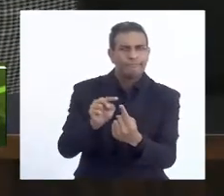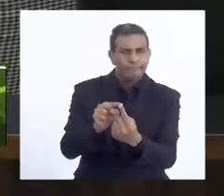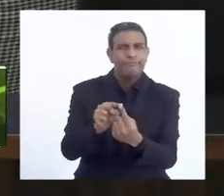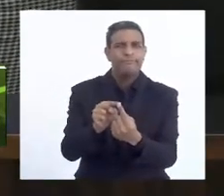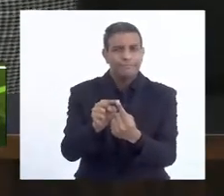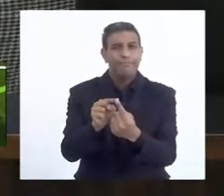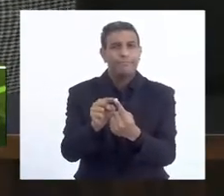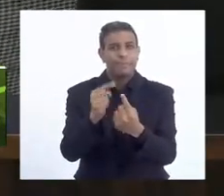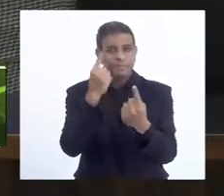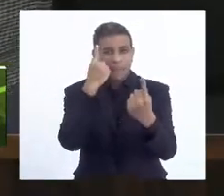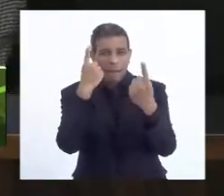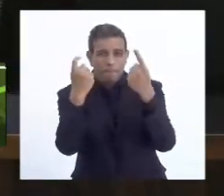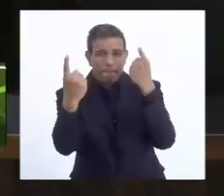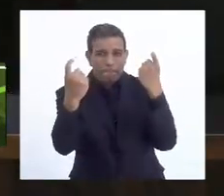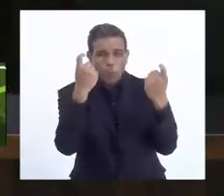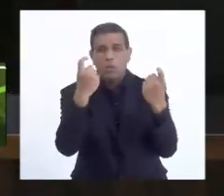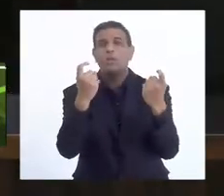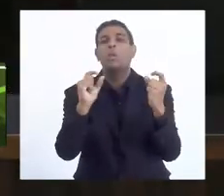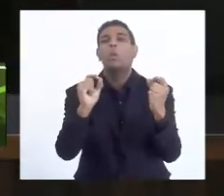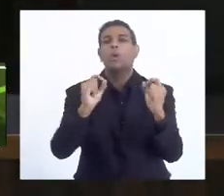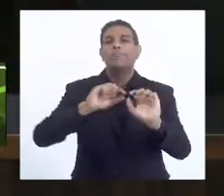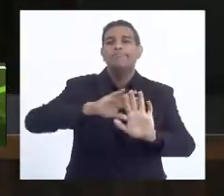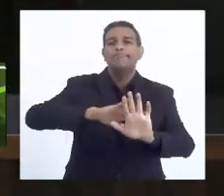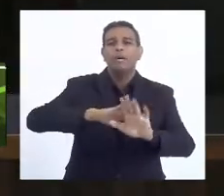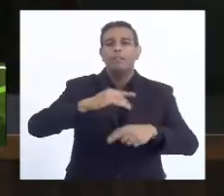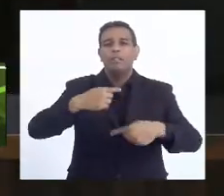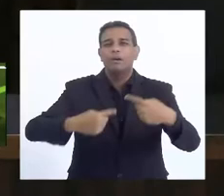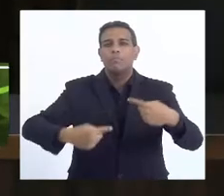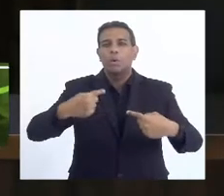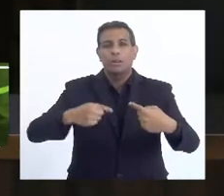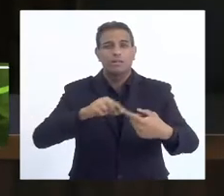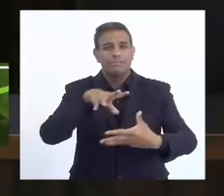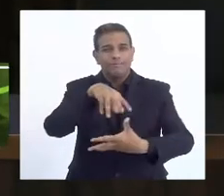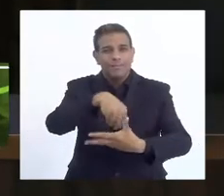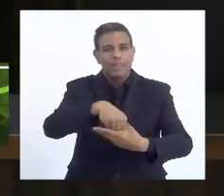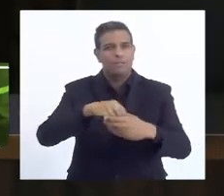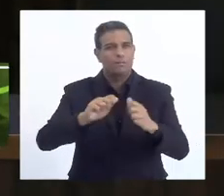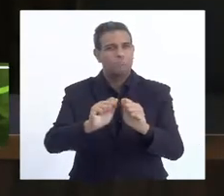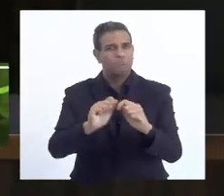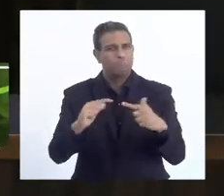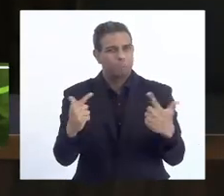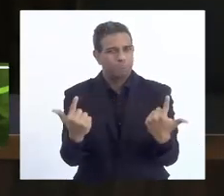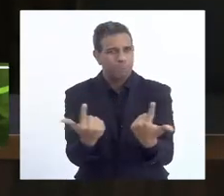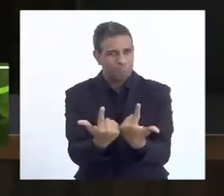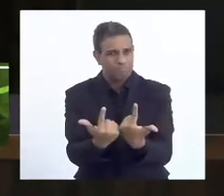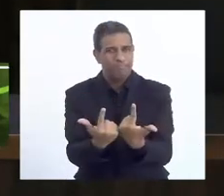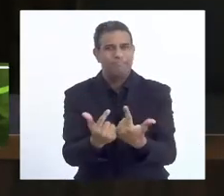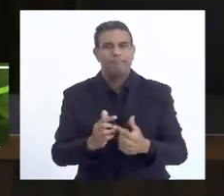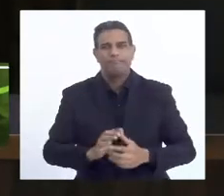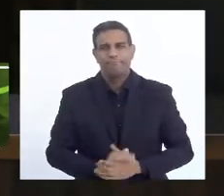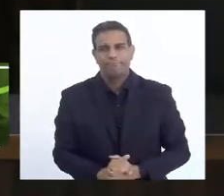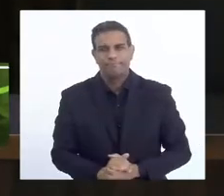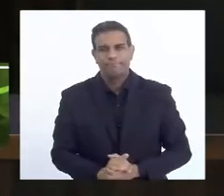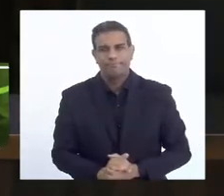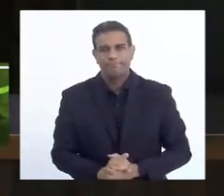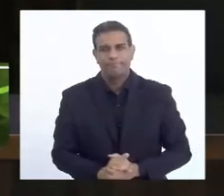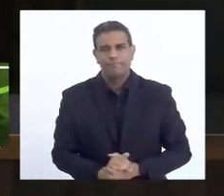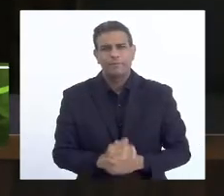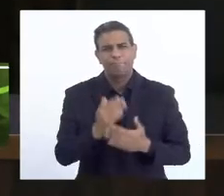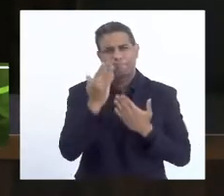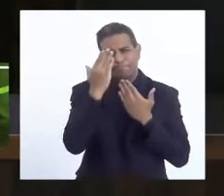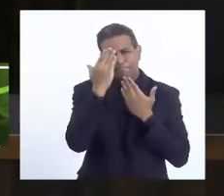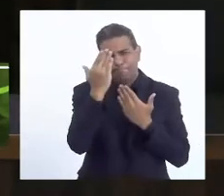violência política contra a mulher no Parlamento. Eu queria agradecer